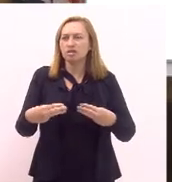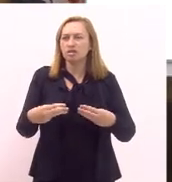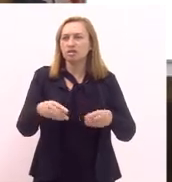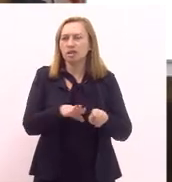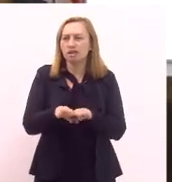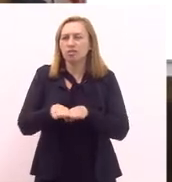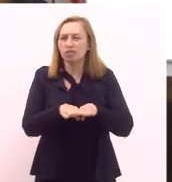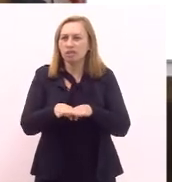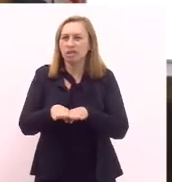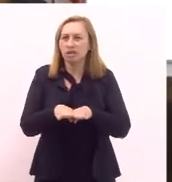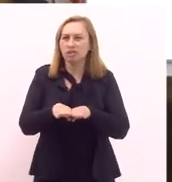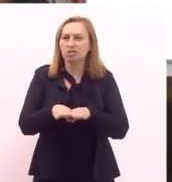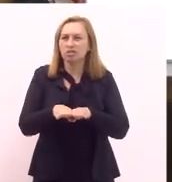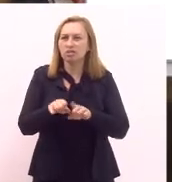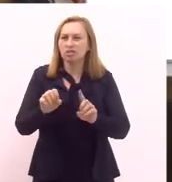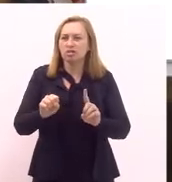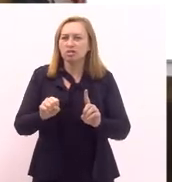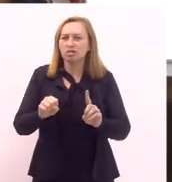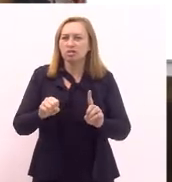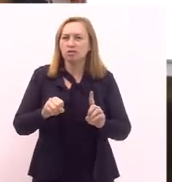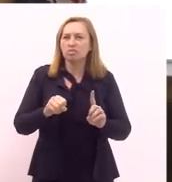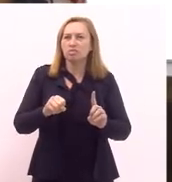presidente Lula